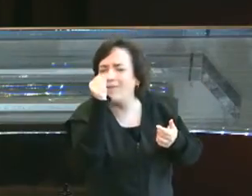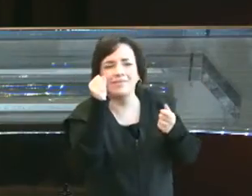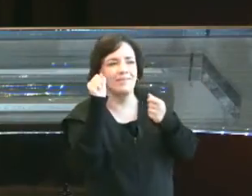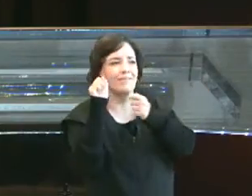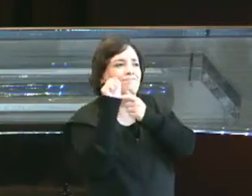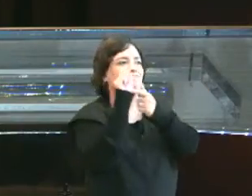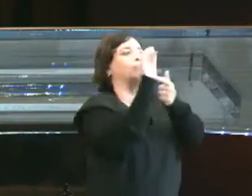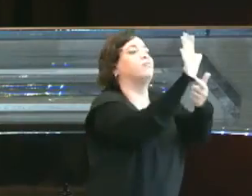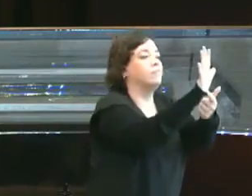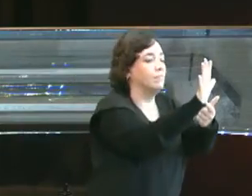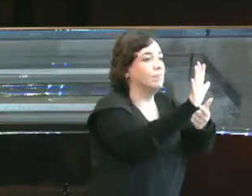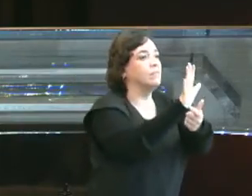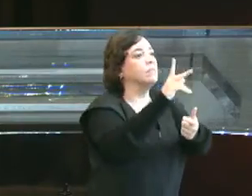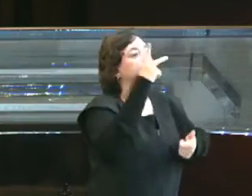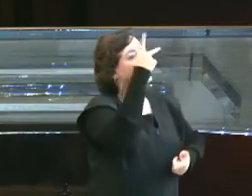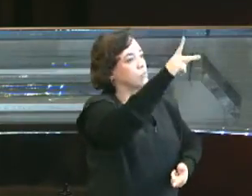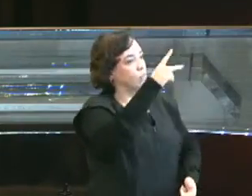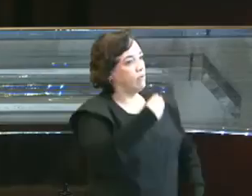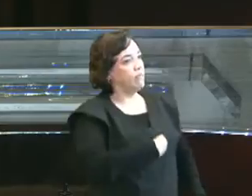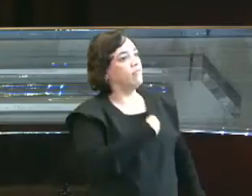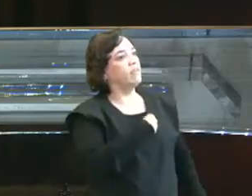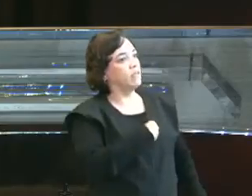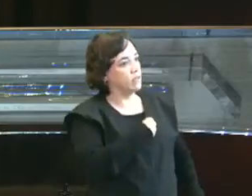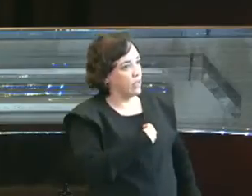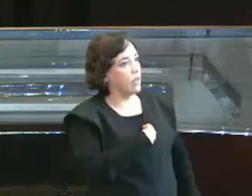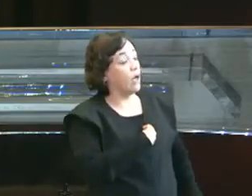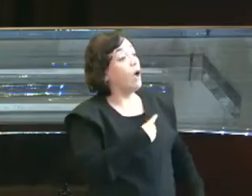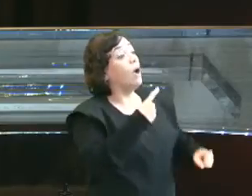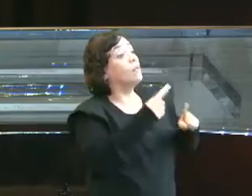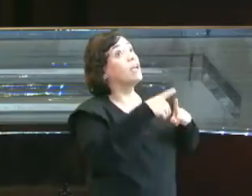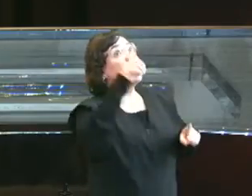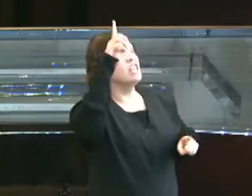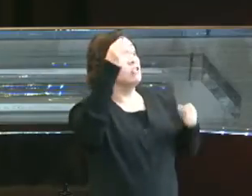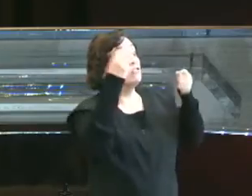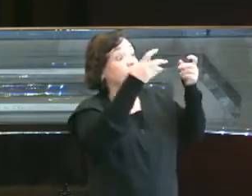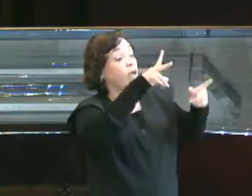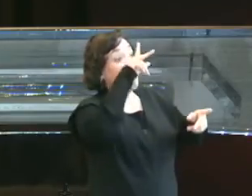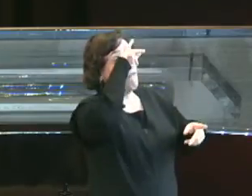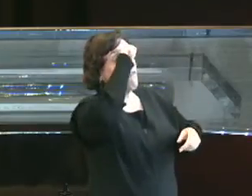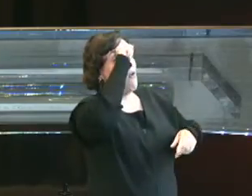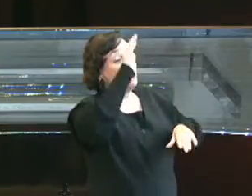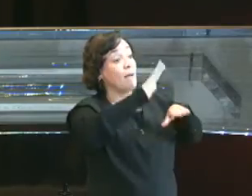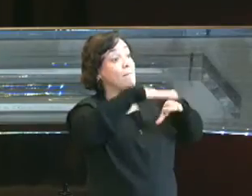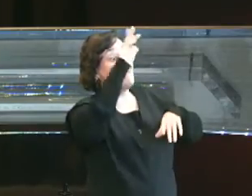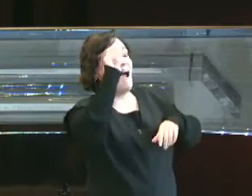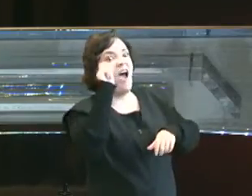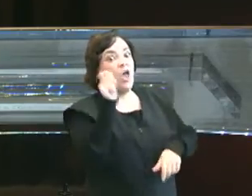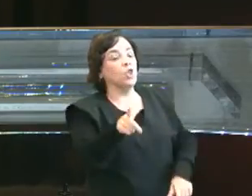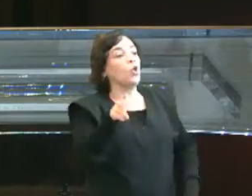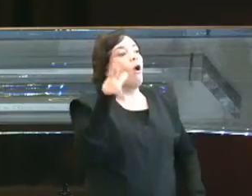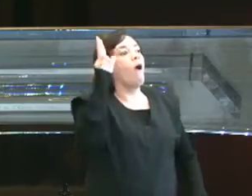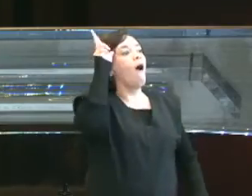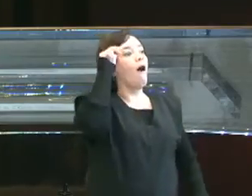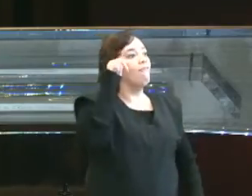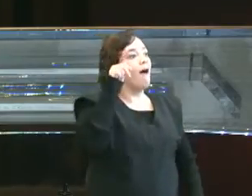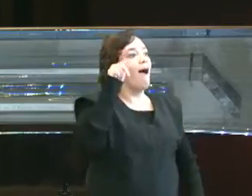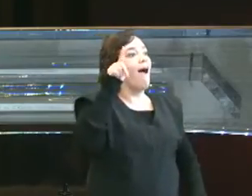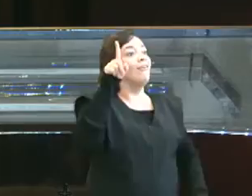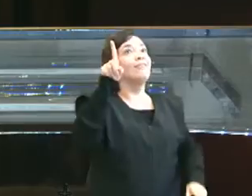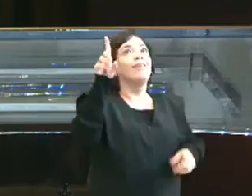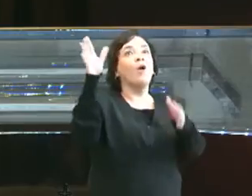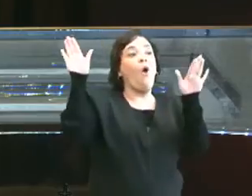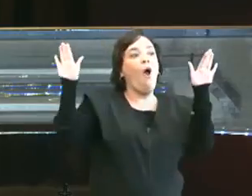revelada na tua vida. Ele nos faz correr mais do que cavalos. Ele nos dá a comida dos